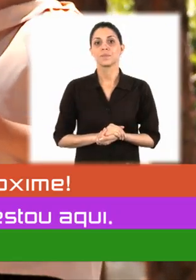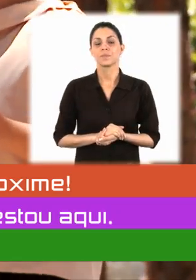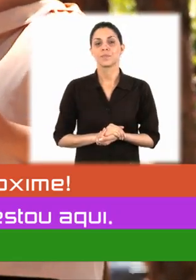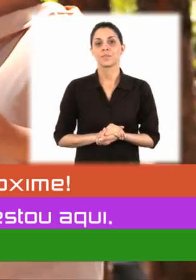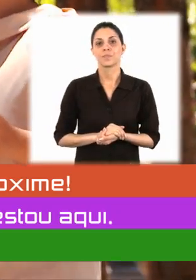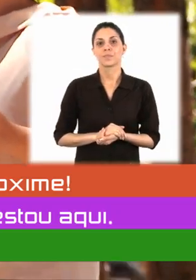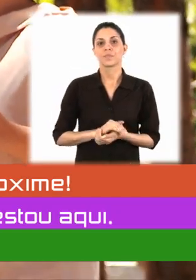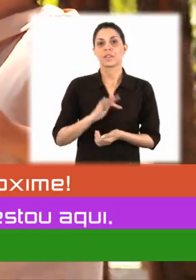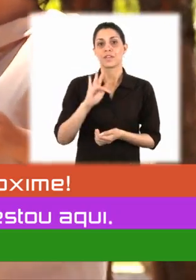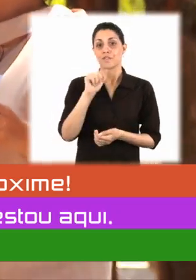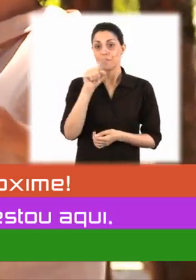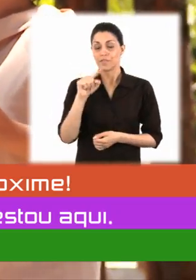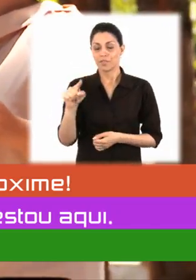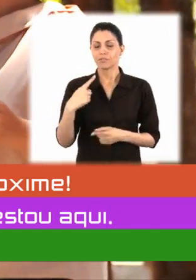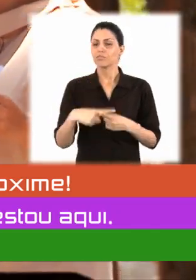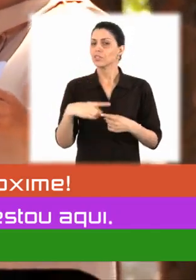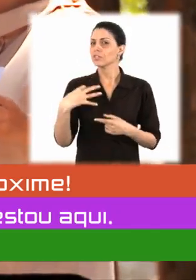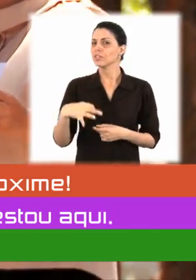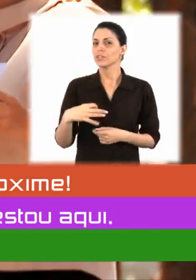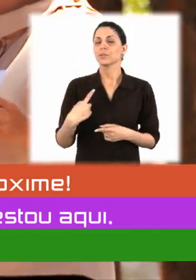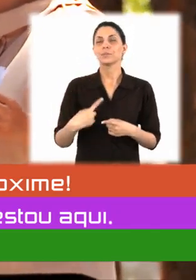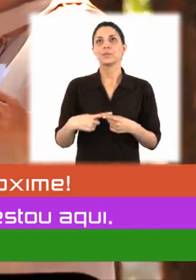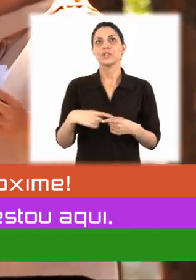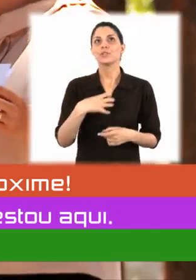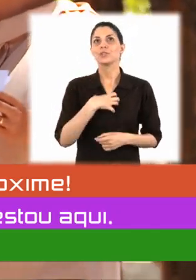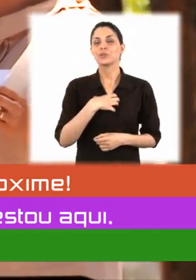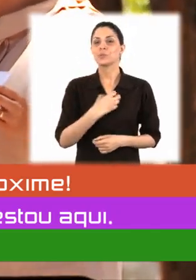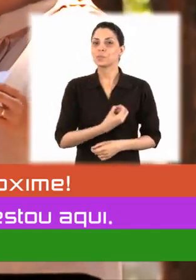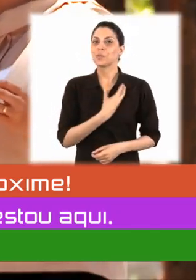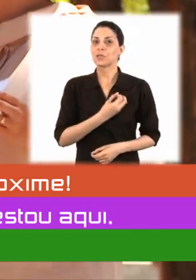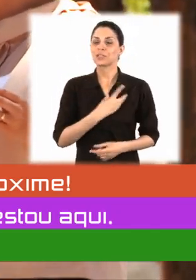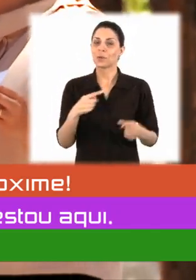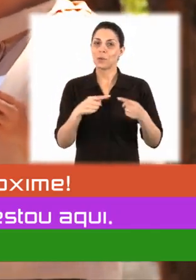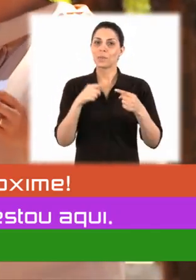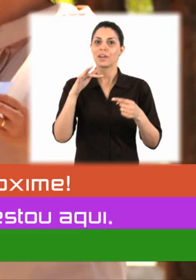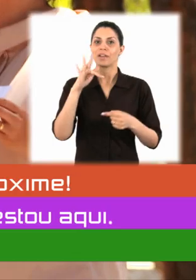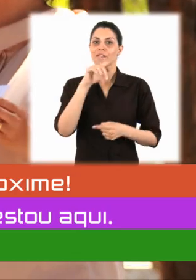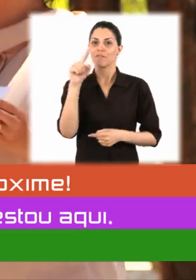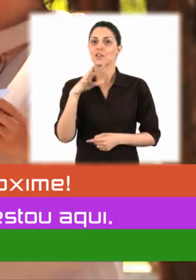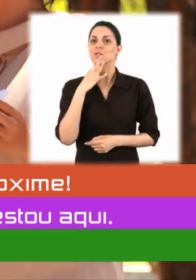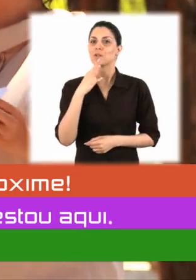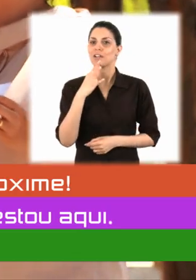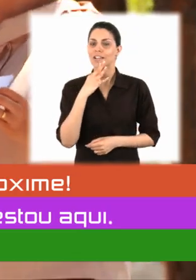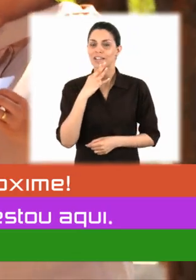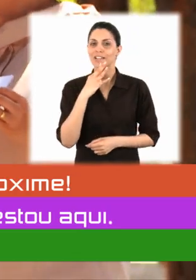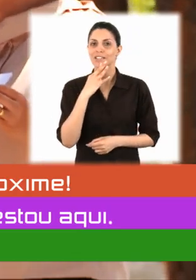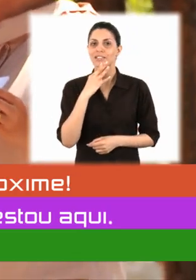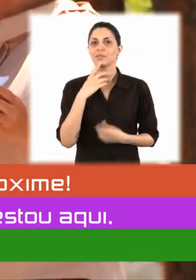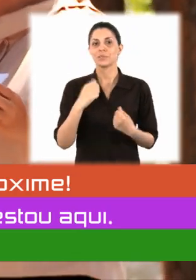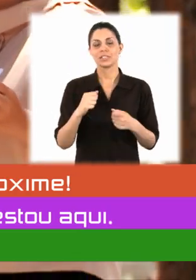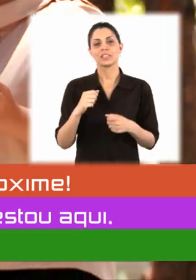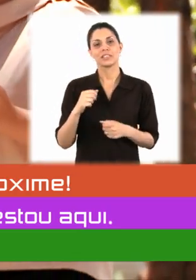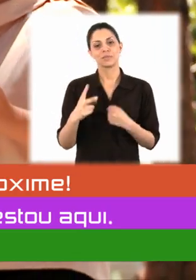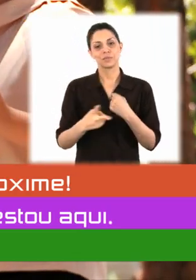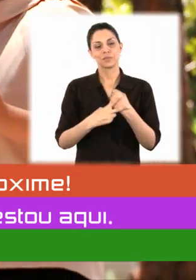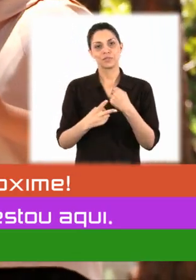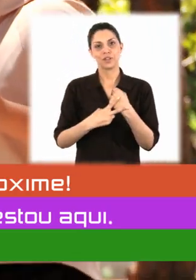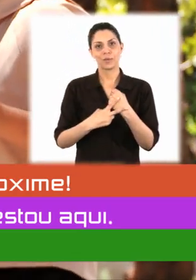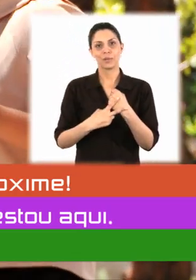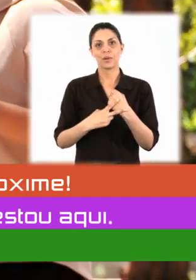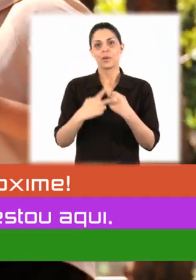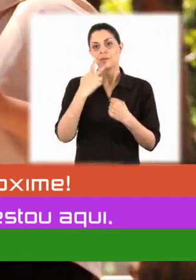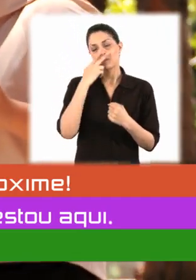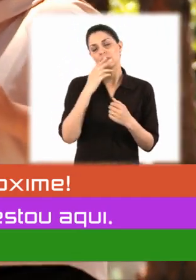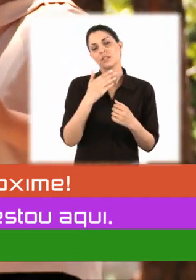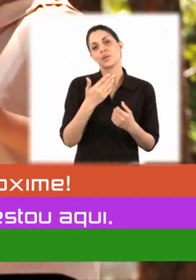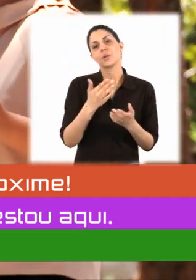Por que tanta certeza assim? Porque eu sou um bom poético e sei como é que a gente deve fazer para se aproximar de uma querida. Então, se